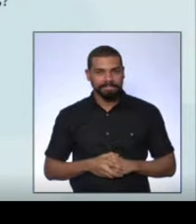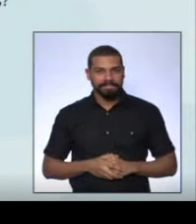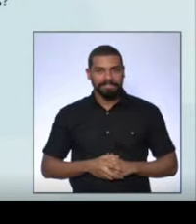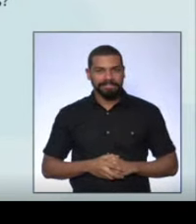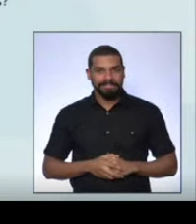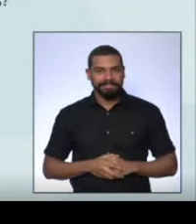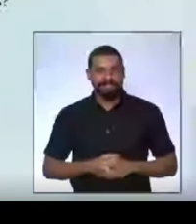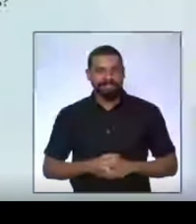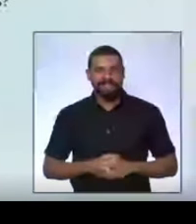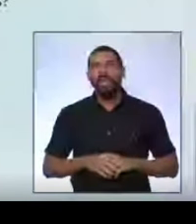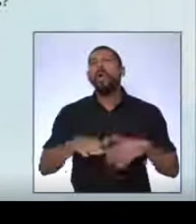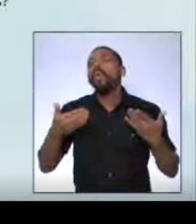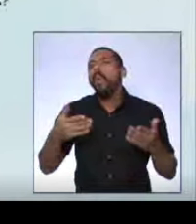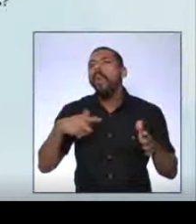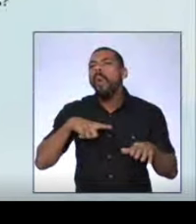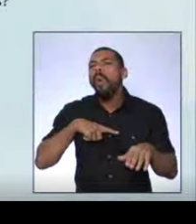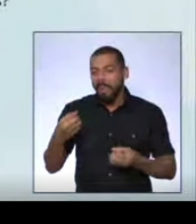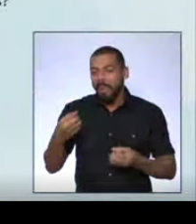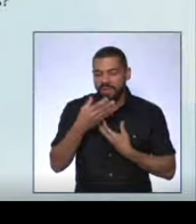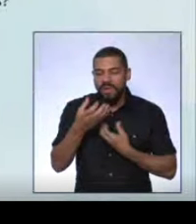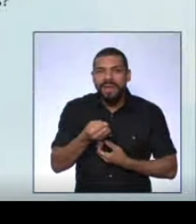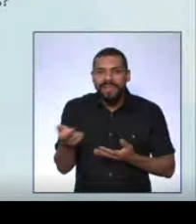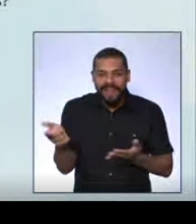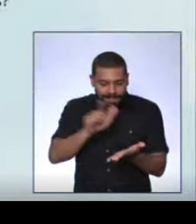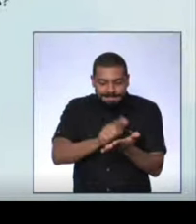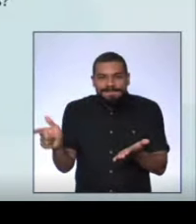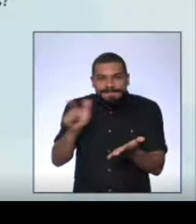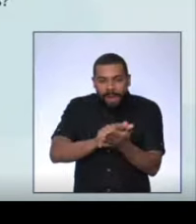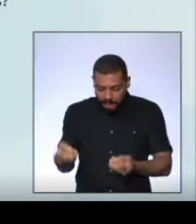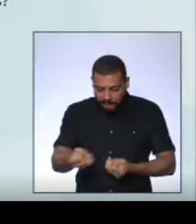Mas, qual foi a notícia mais feliz que você leu hoje?